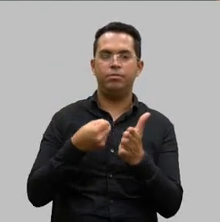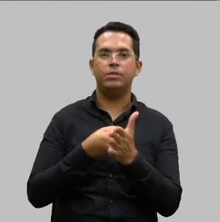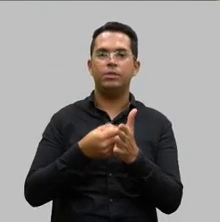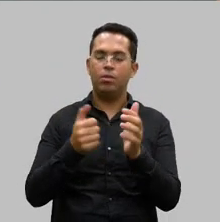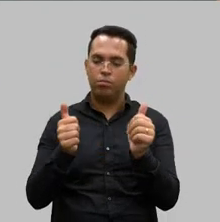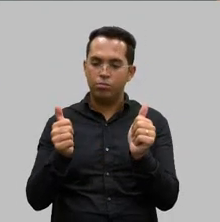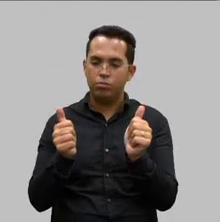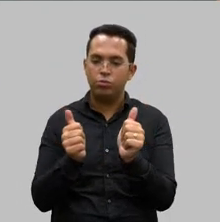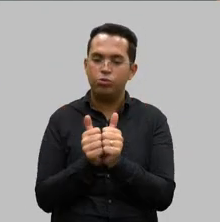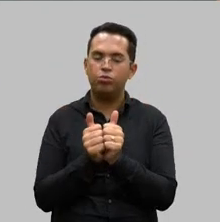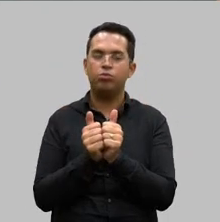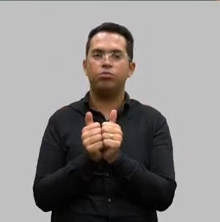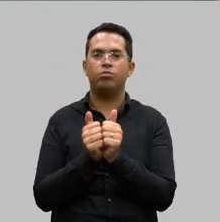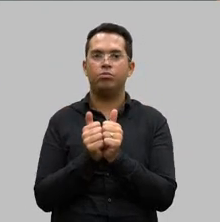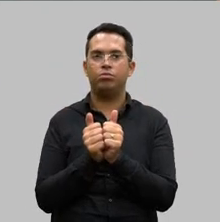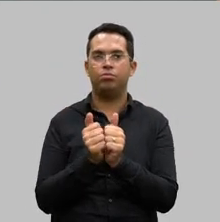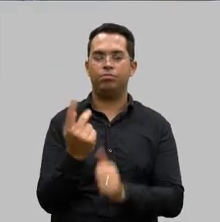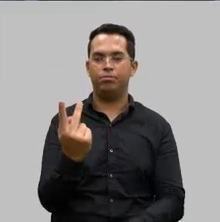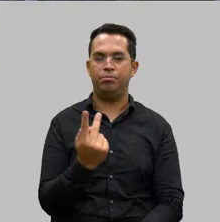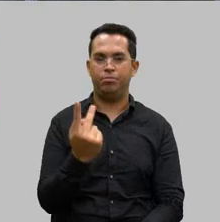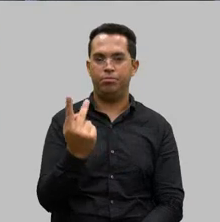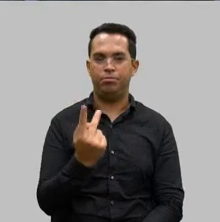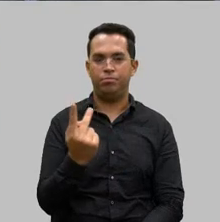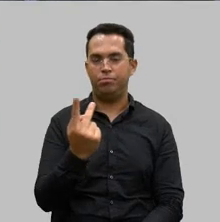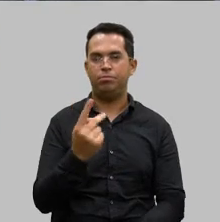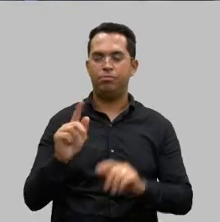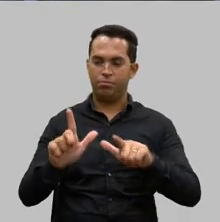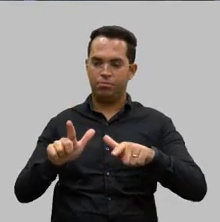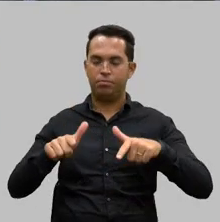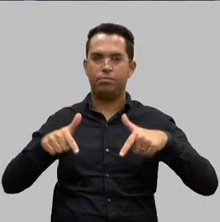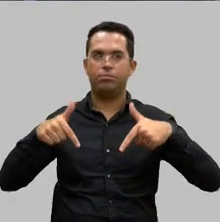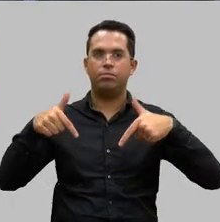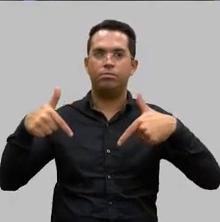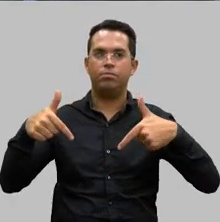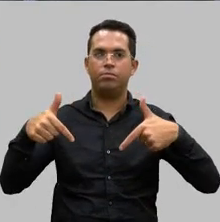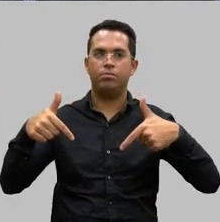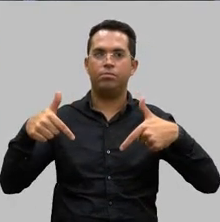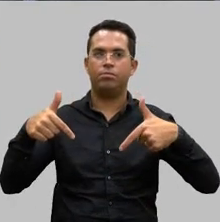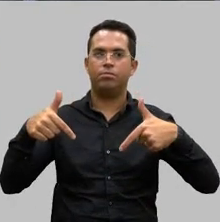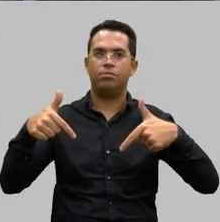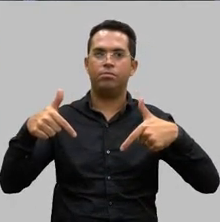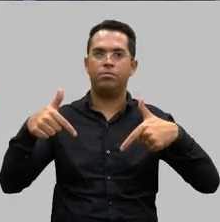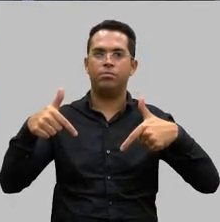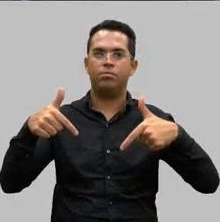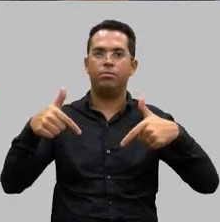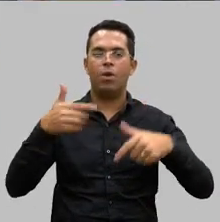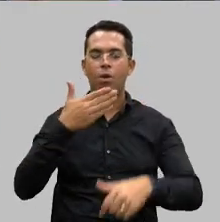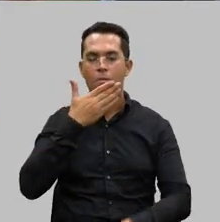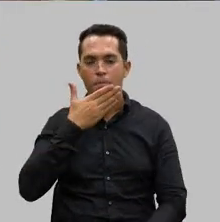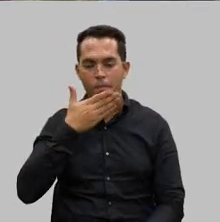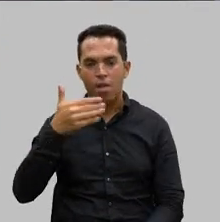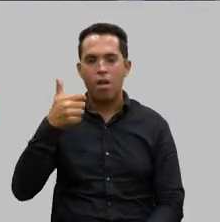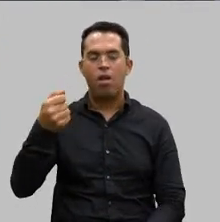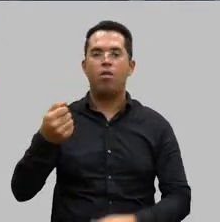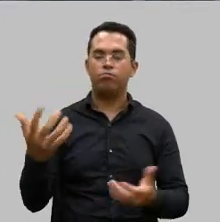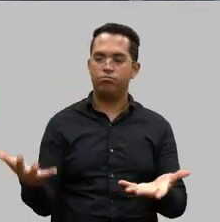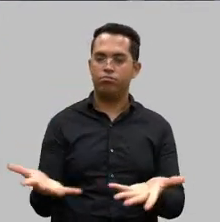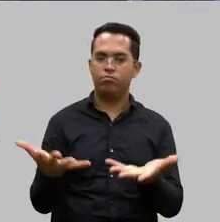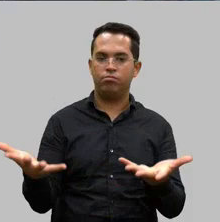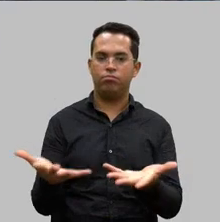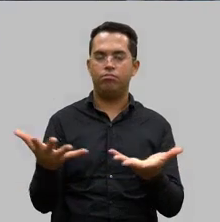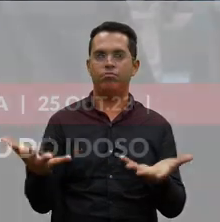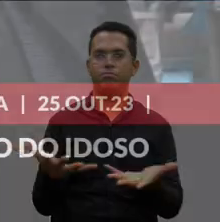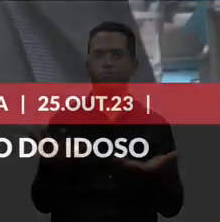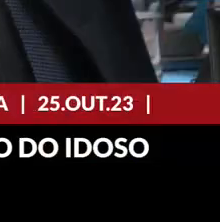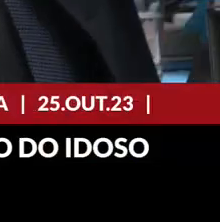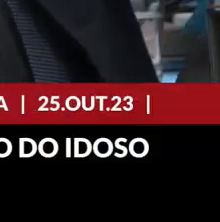aí da frente parlamentar dessa frente parlamentar para buscar ações concretas na defesa